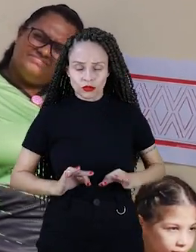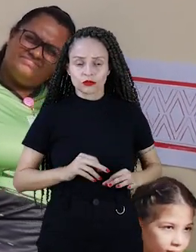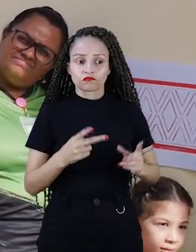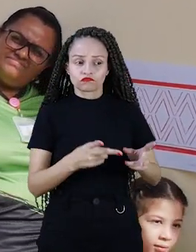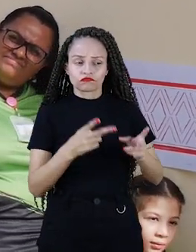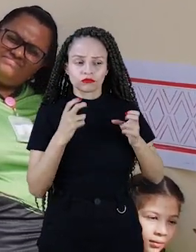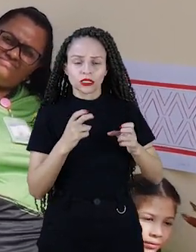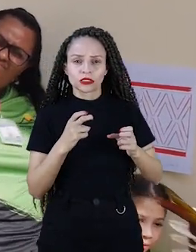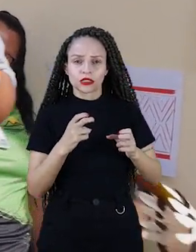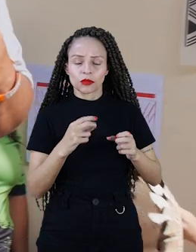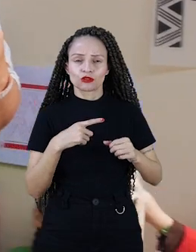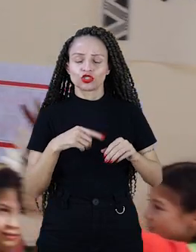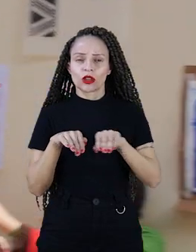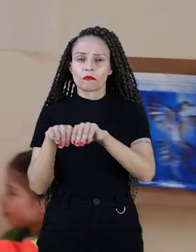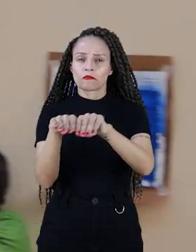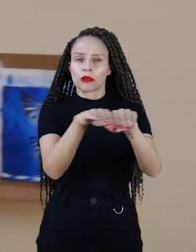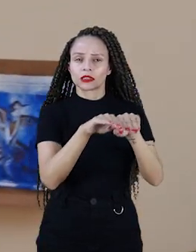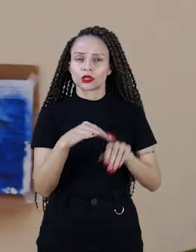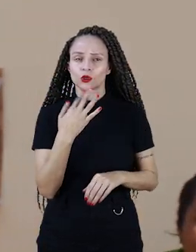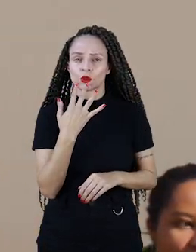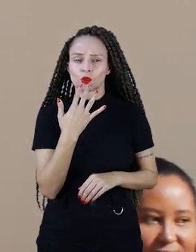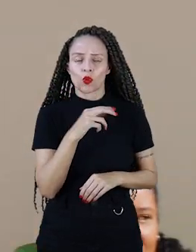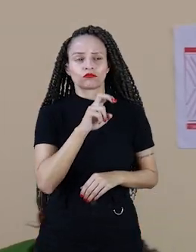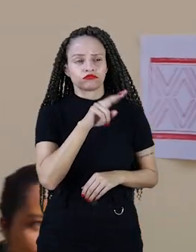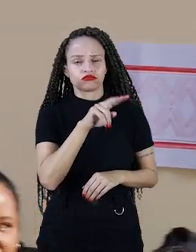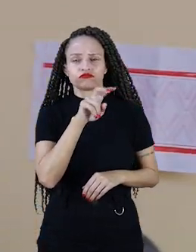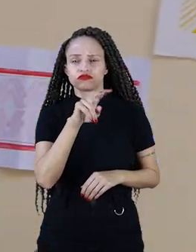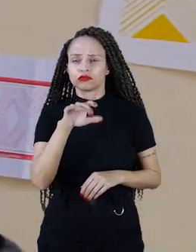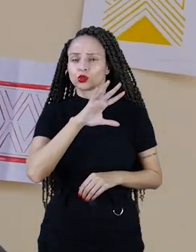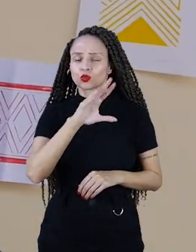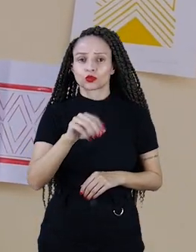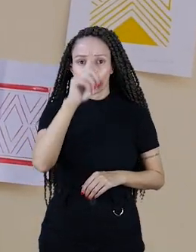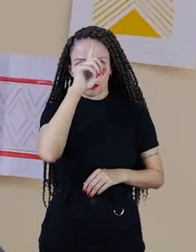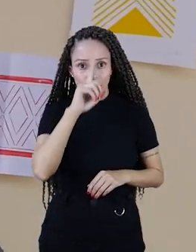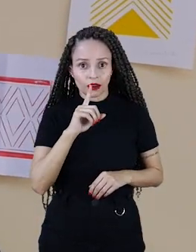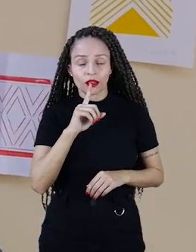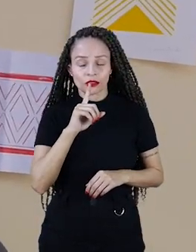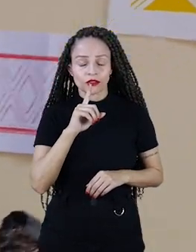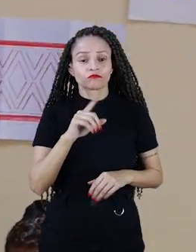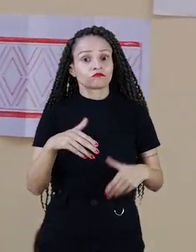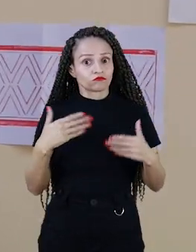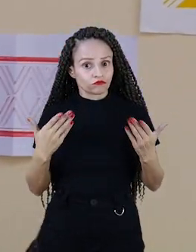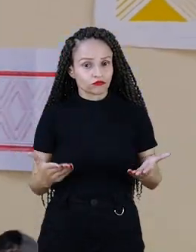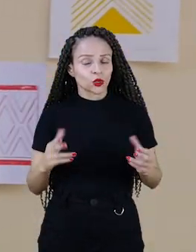onça um padrão de cor. Ela falou, nossa, todas as onças que eu estou encontrando são amarelas, né?